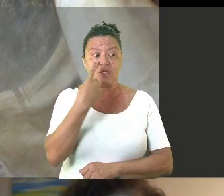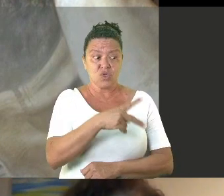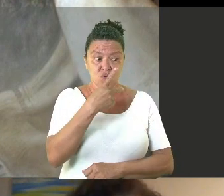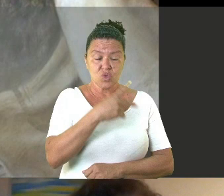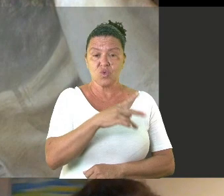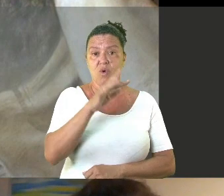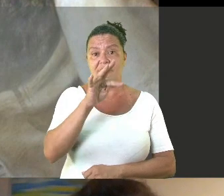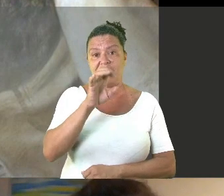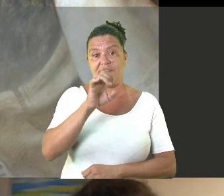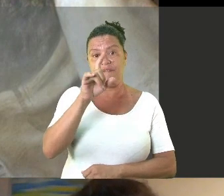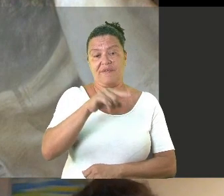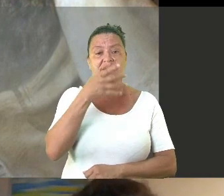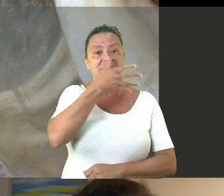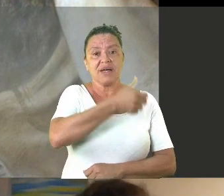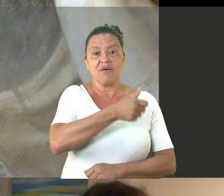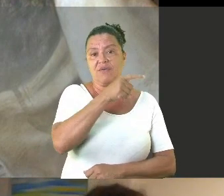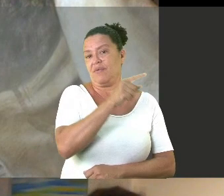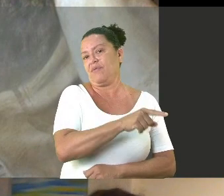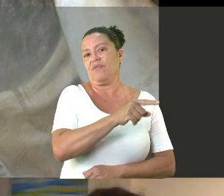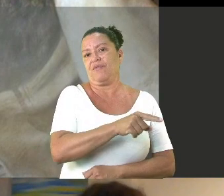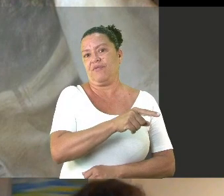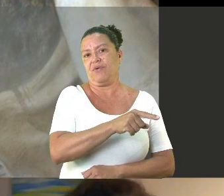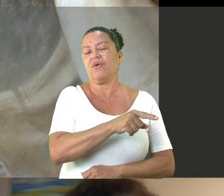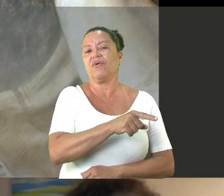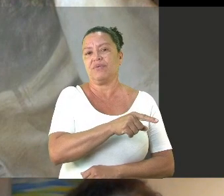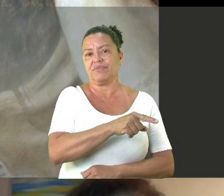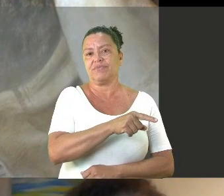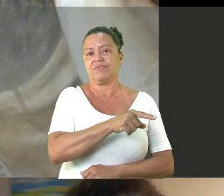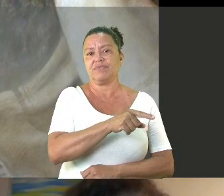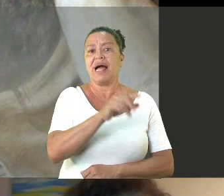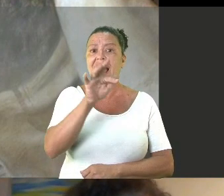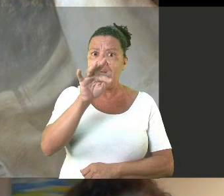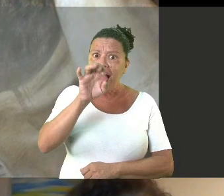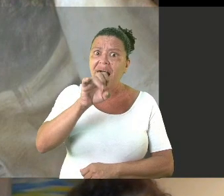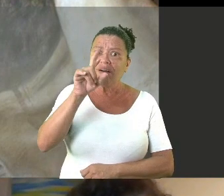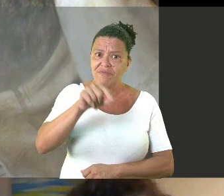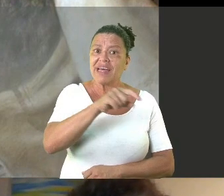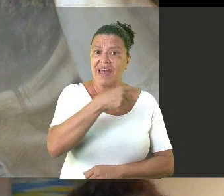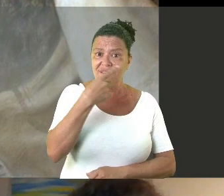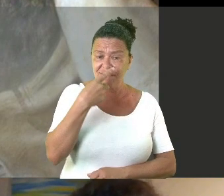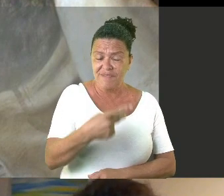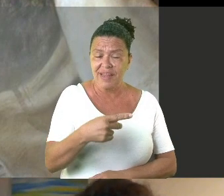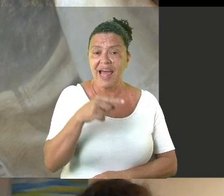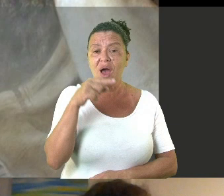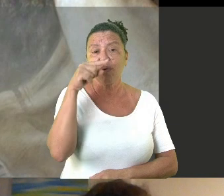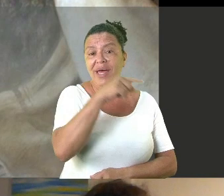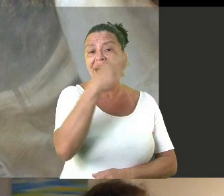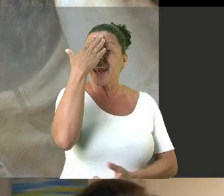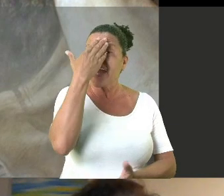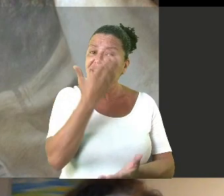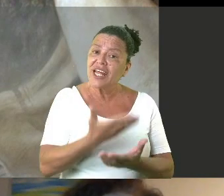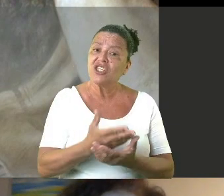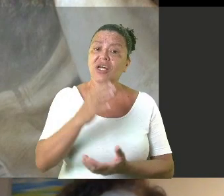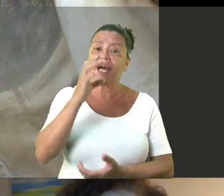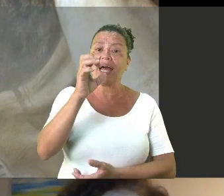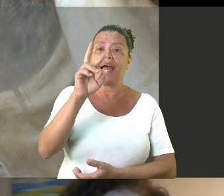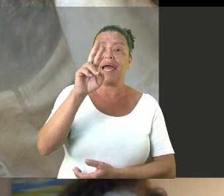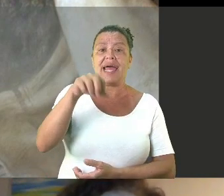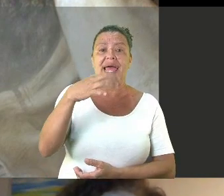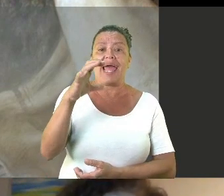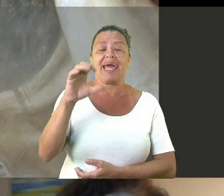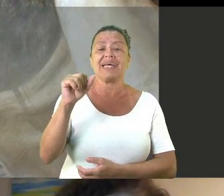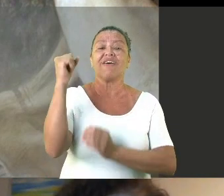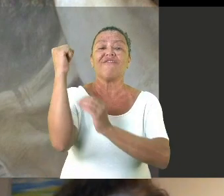fé te salvou. Compreende-se que a fé a que ele se referia é uma verdadeira